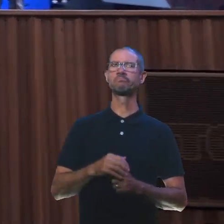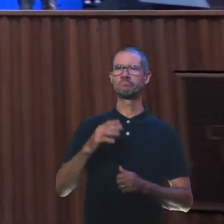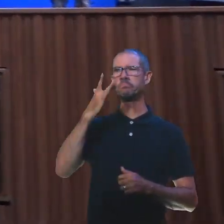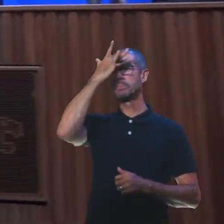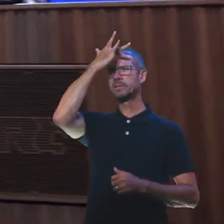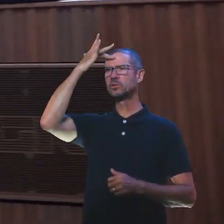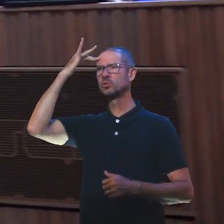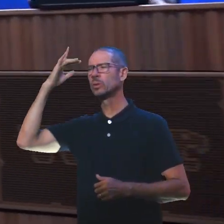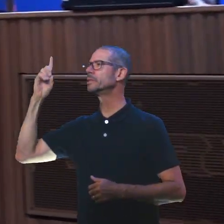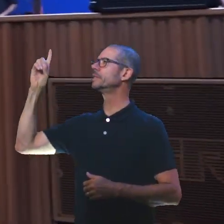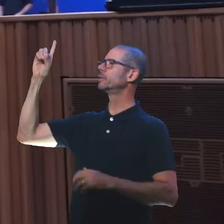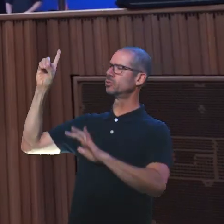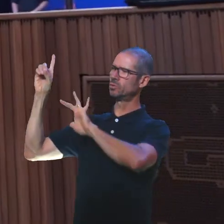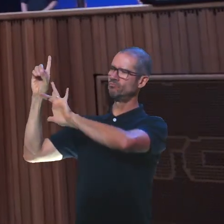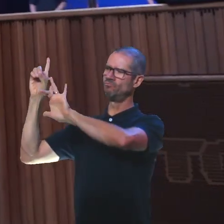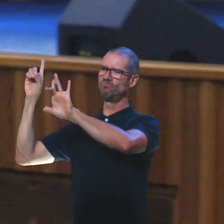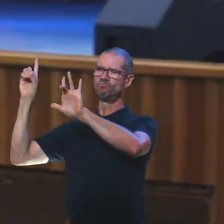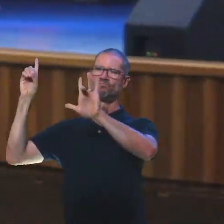pode vir.